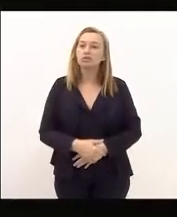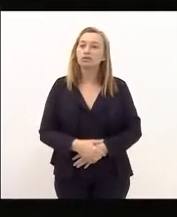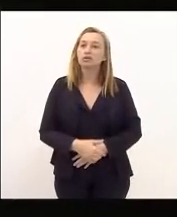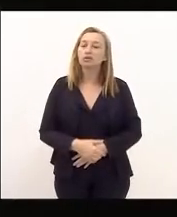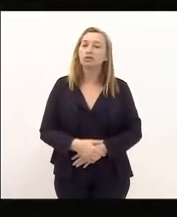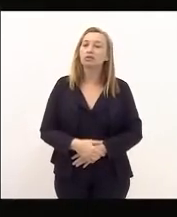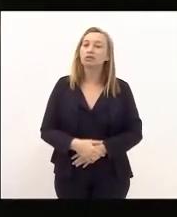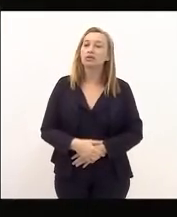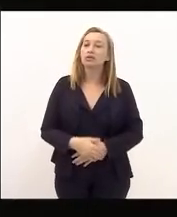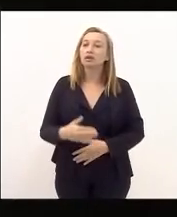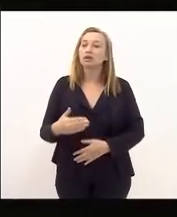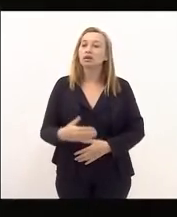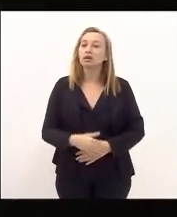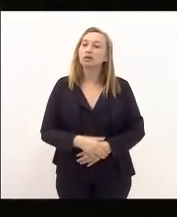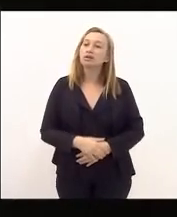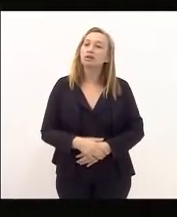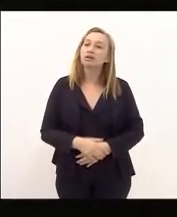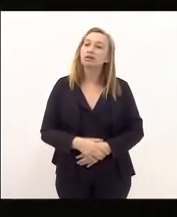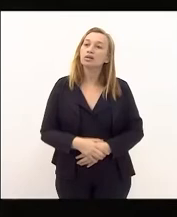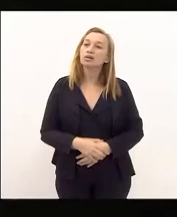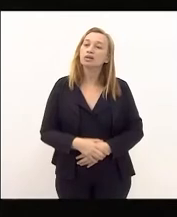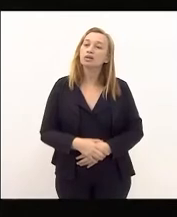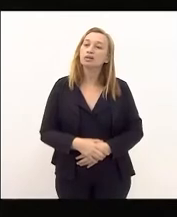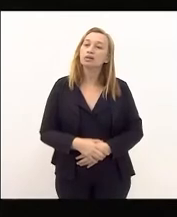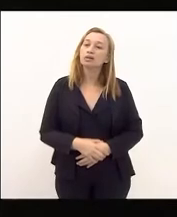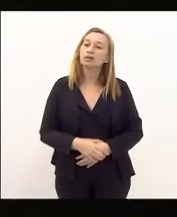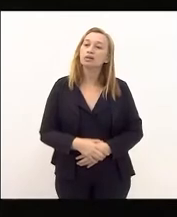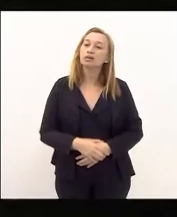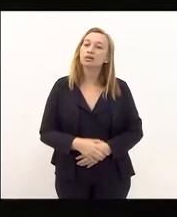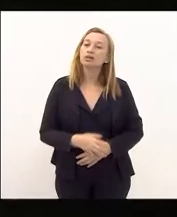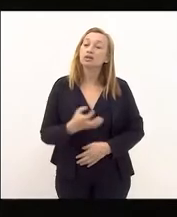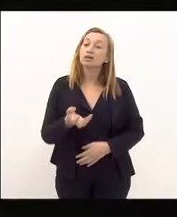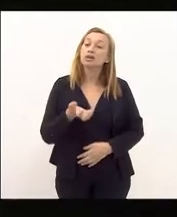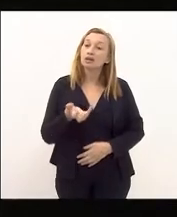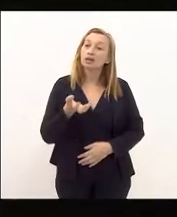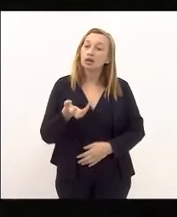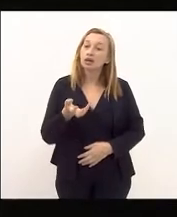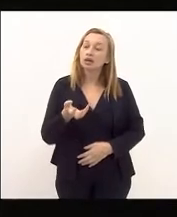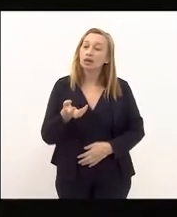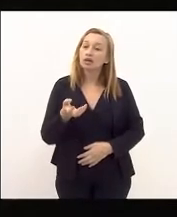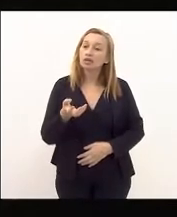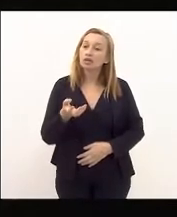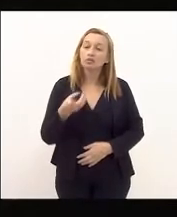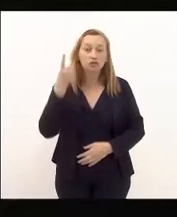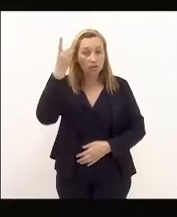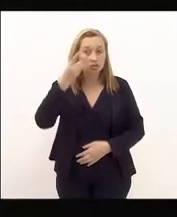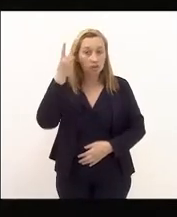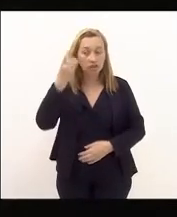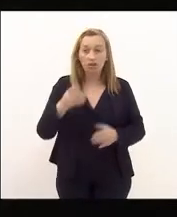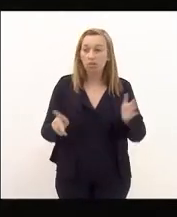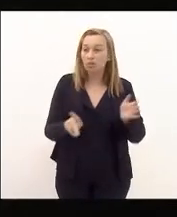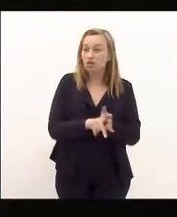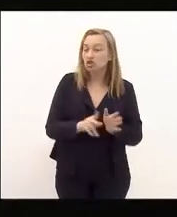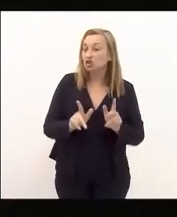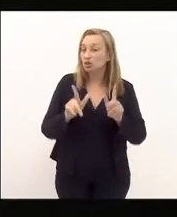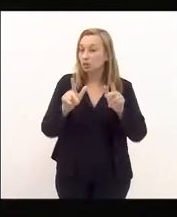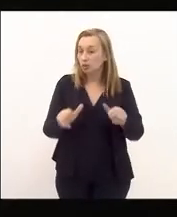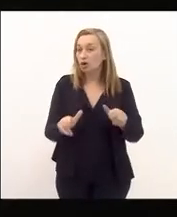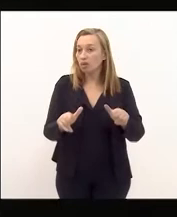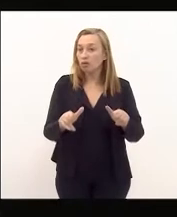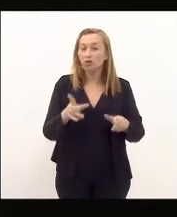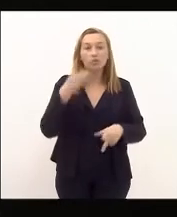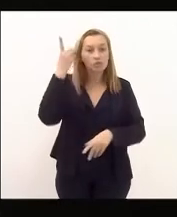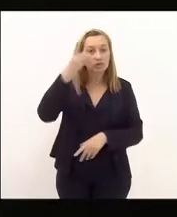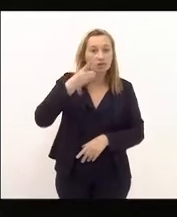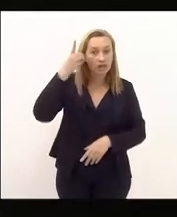andou me procurando e querendo fazer um projeto semelhante como o parlamentar